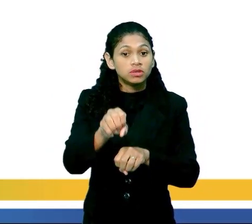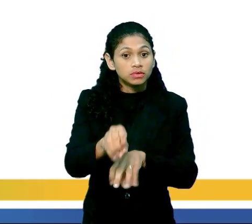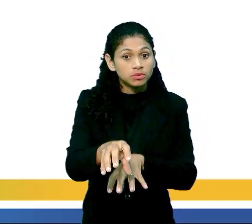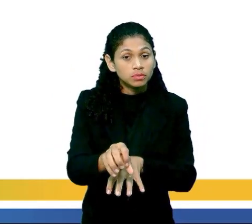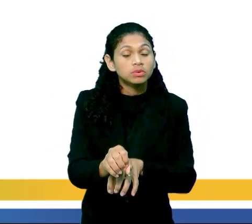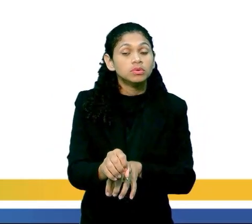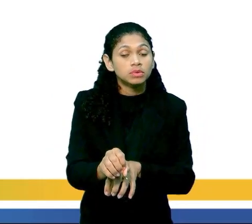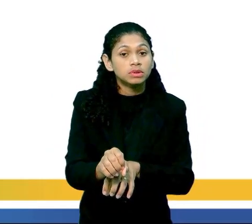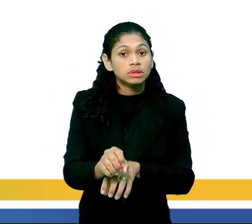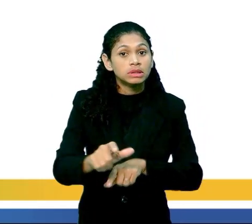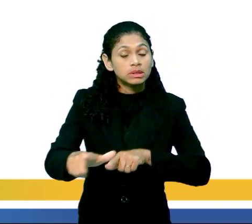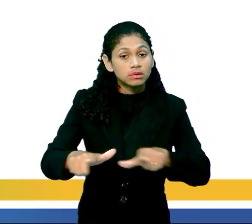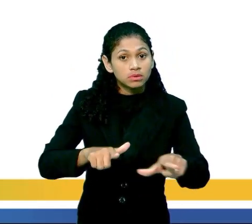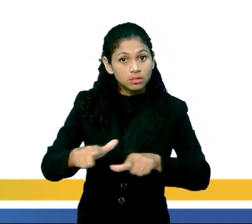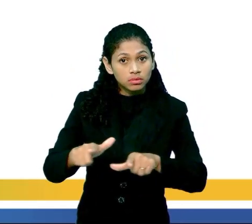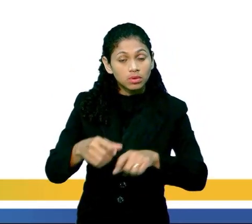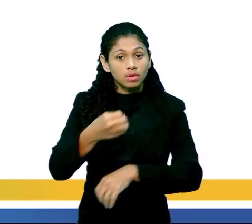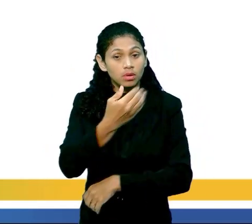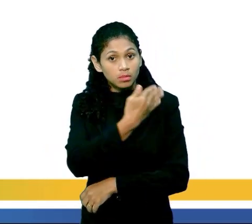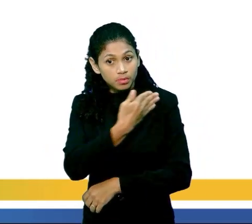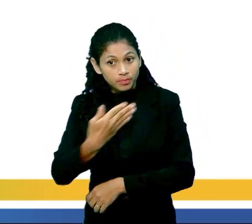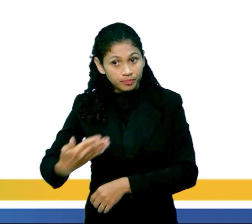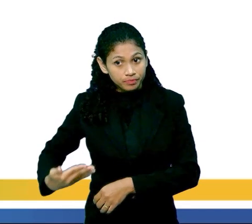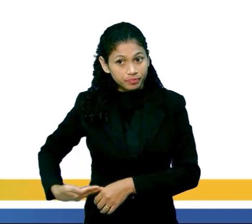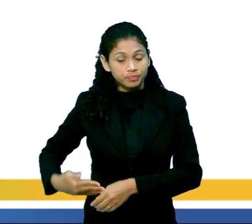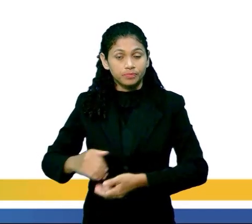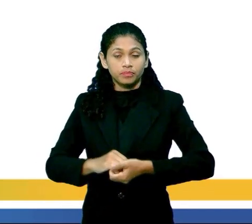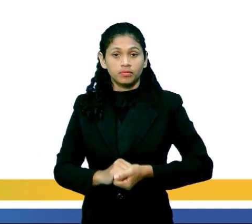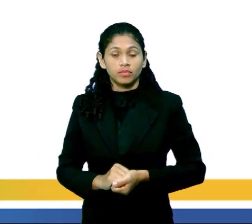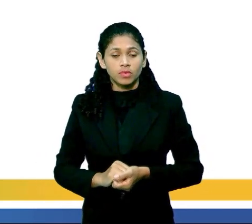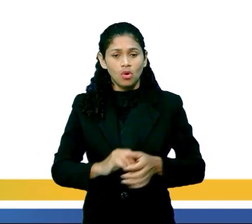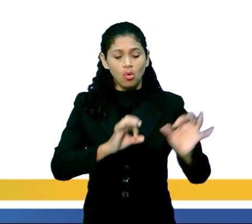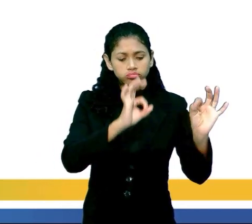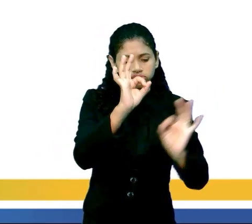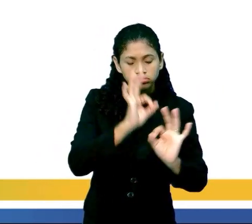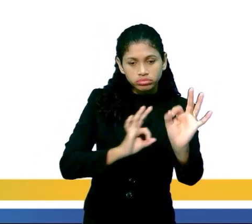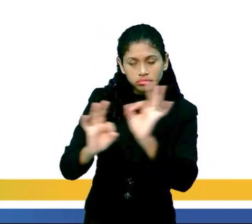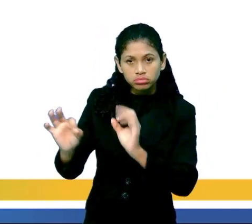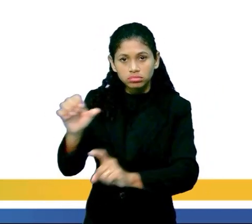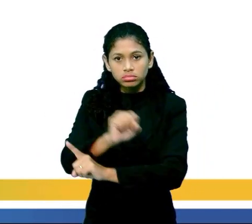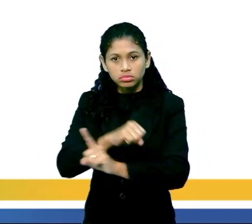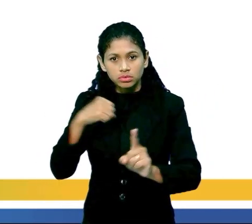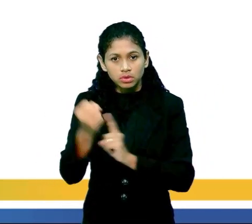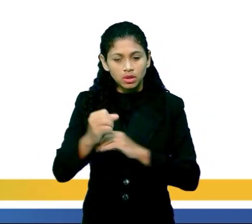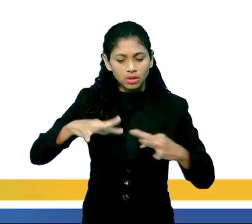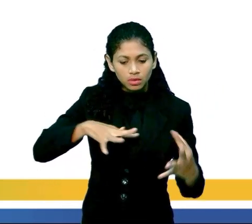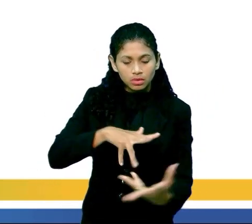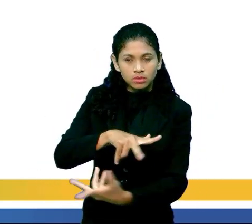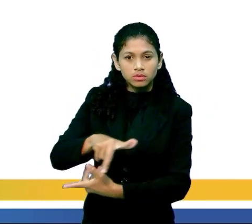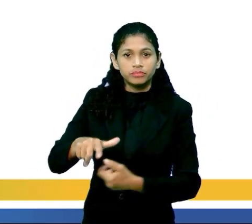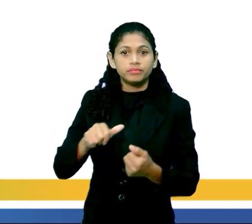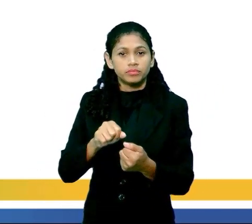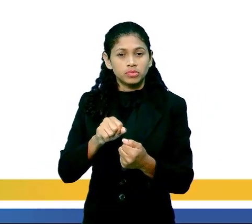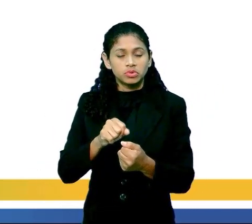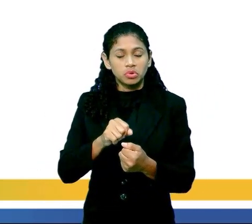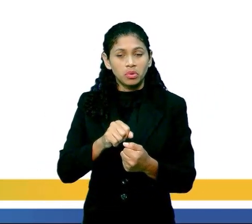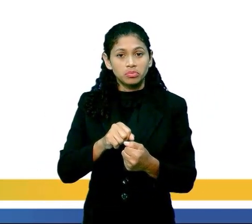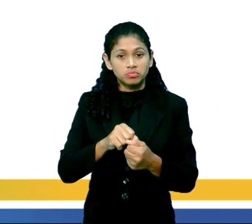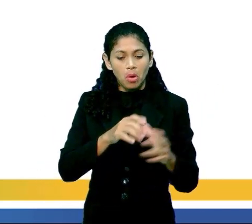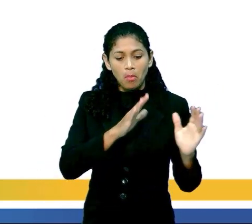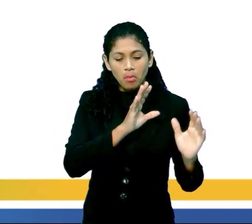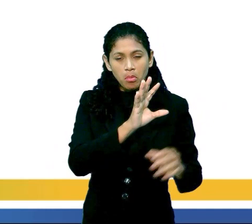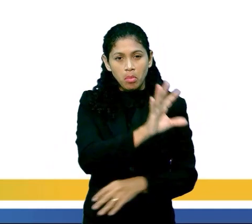São instrumentos para a organização da sociedade em um mundo altamente fragmentado